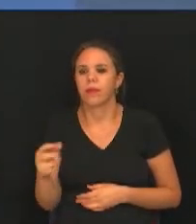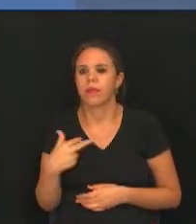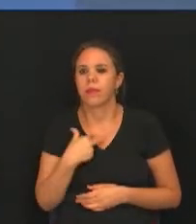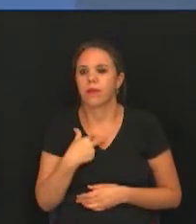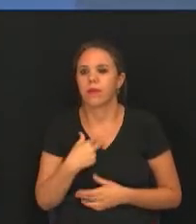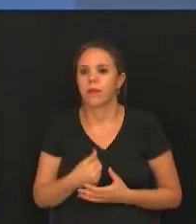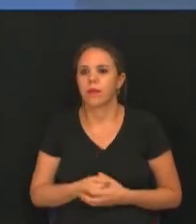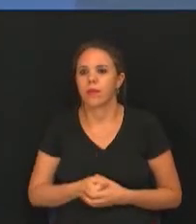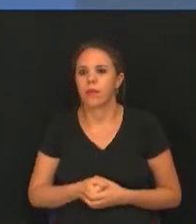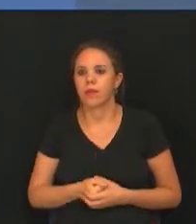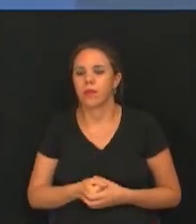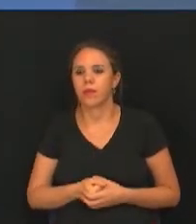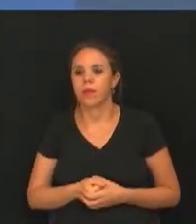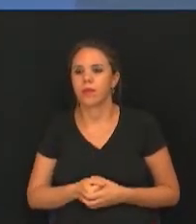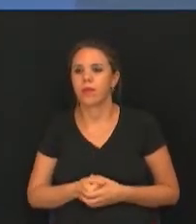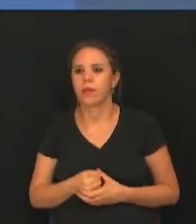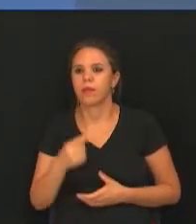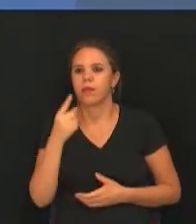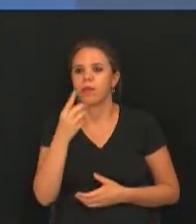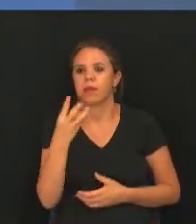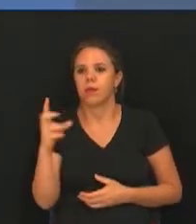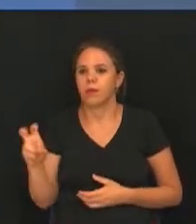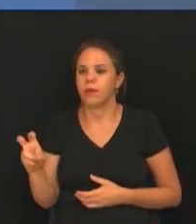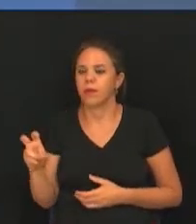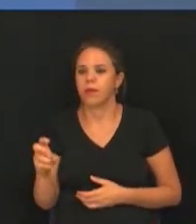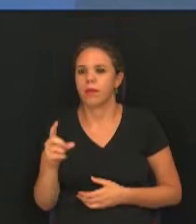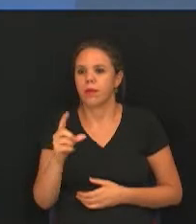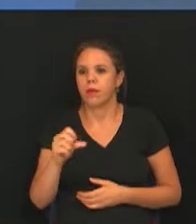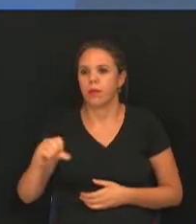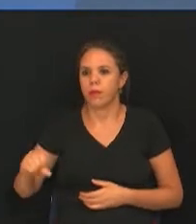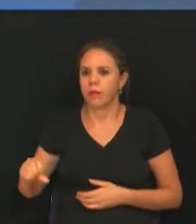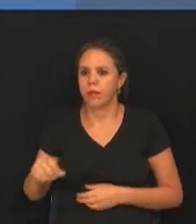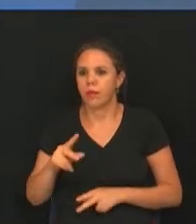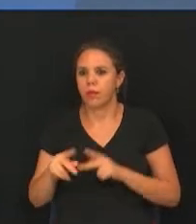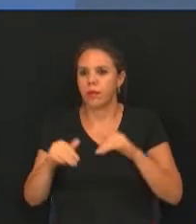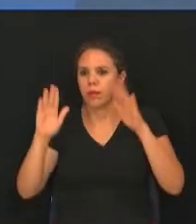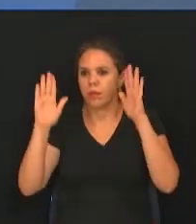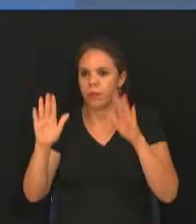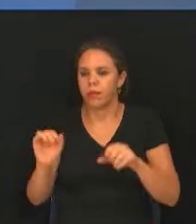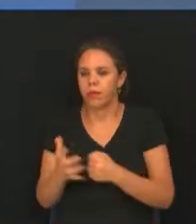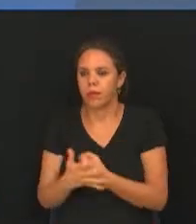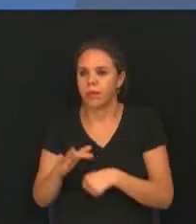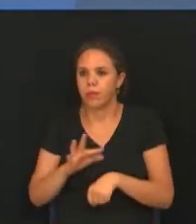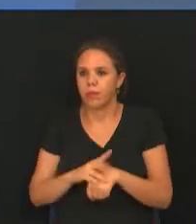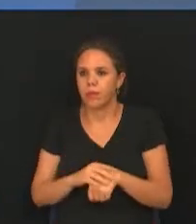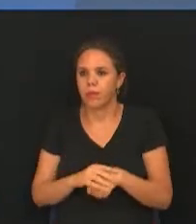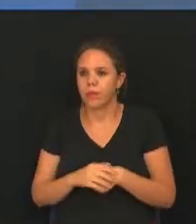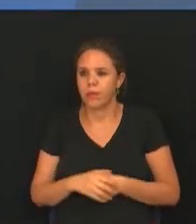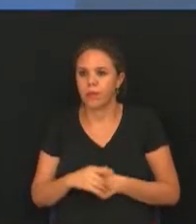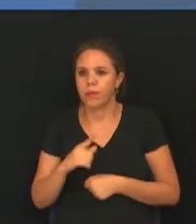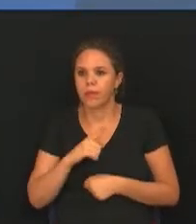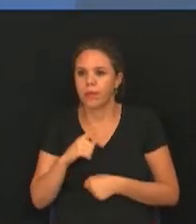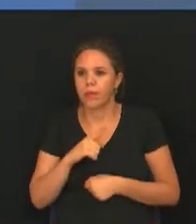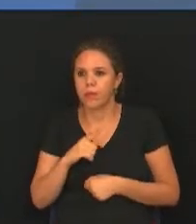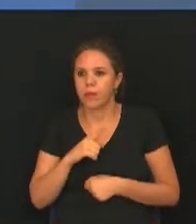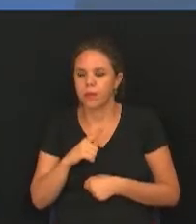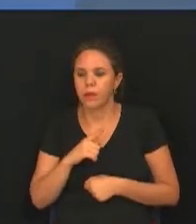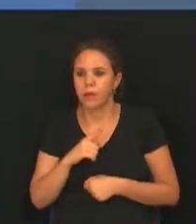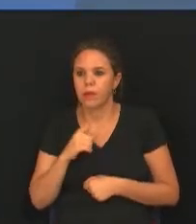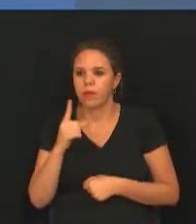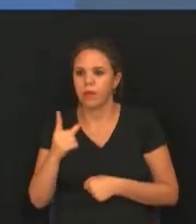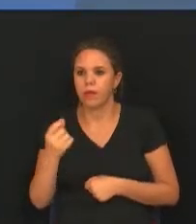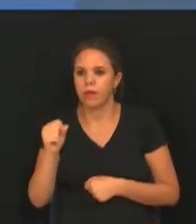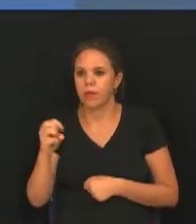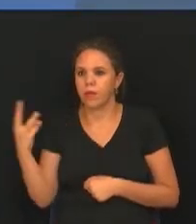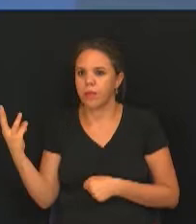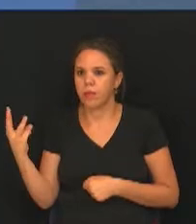ocupados. Destes 135, 109 são adultos com Covid-19 e temos ainda